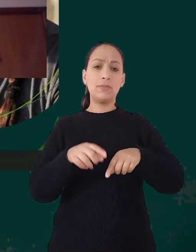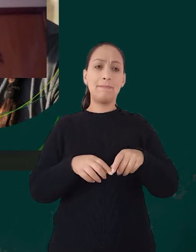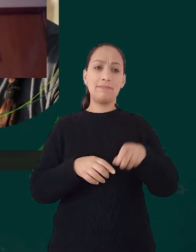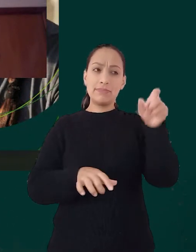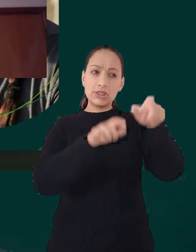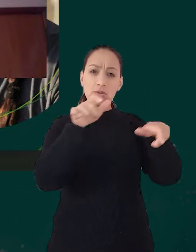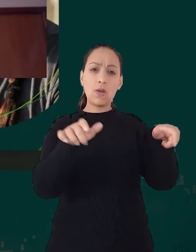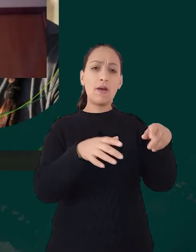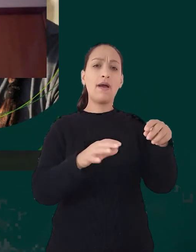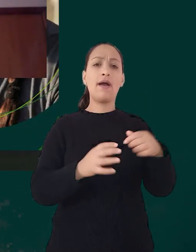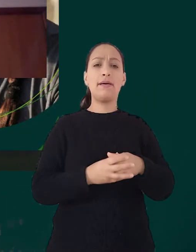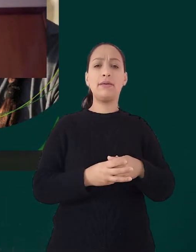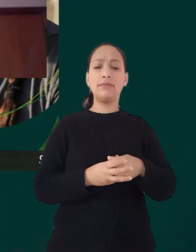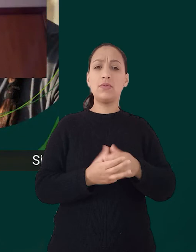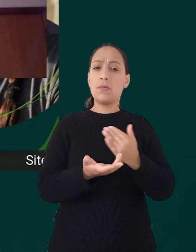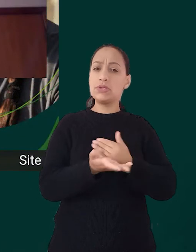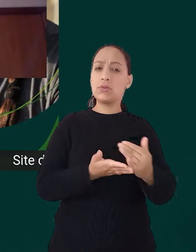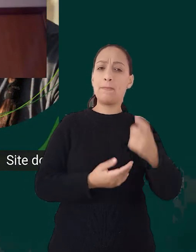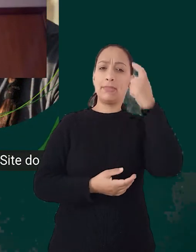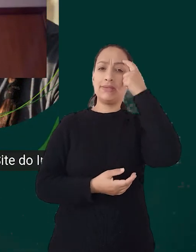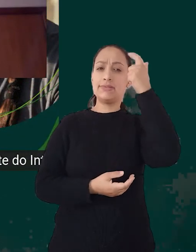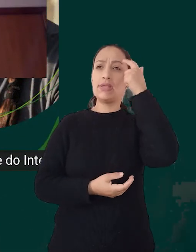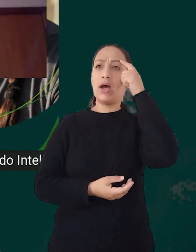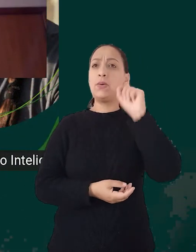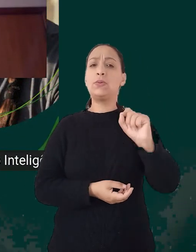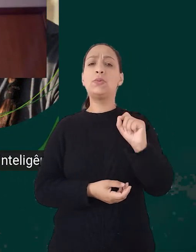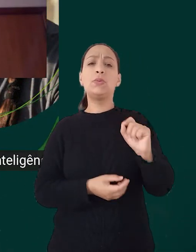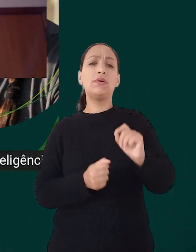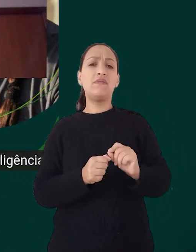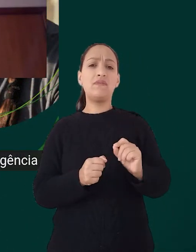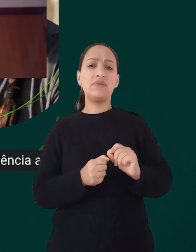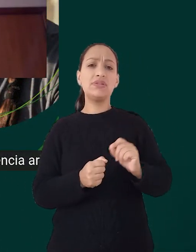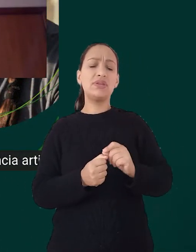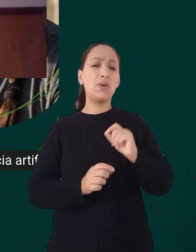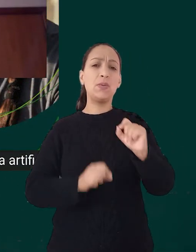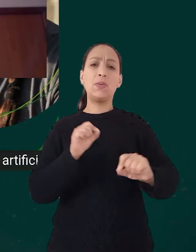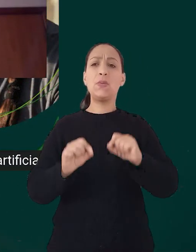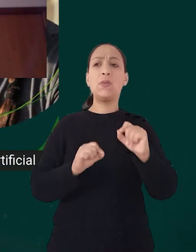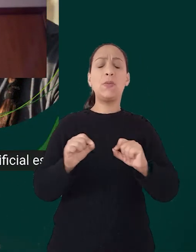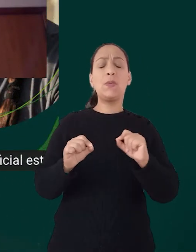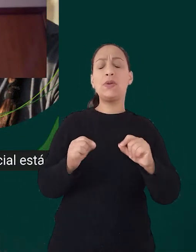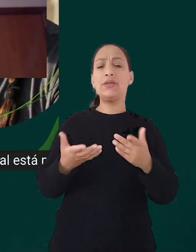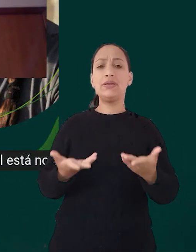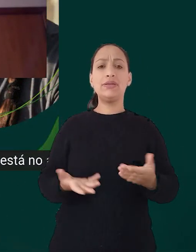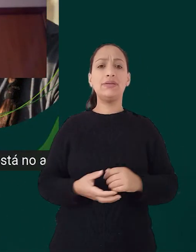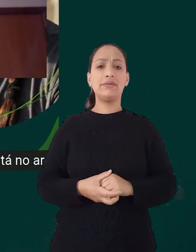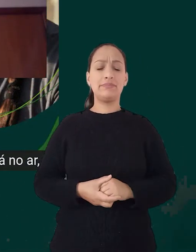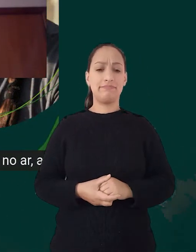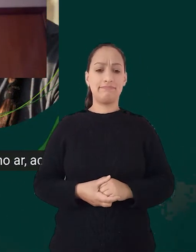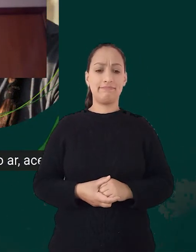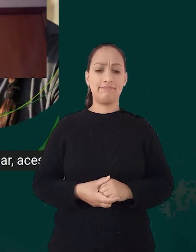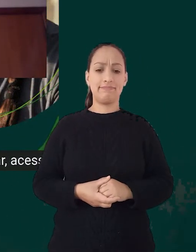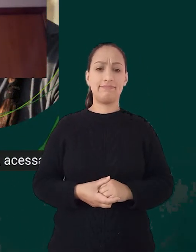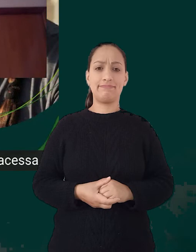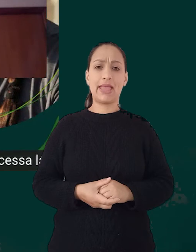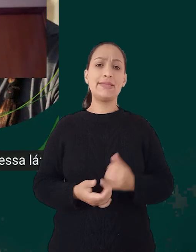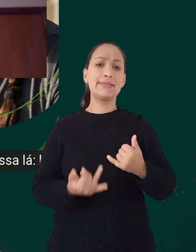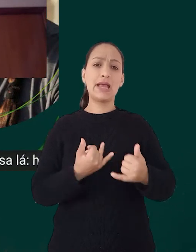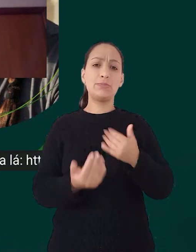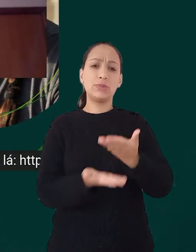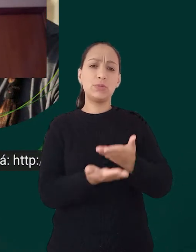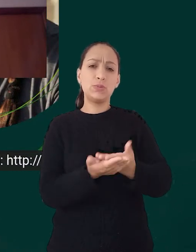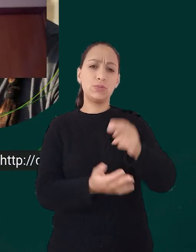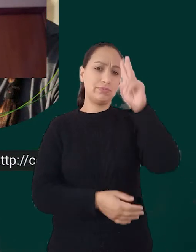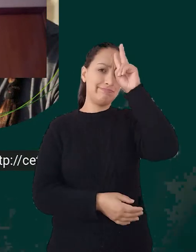a se pensar o que vai fazer, né, o que tá aí no ensino médio, está